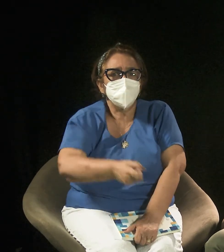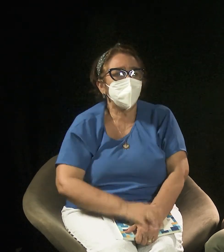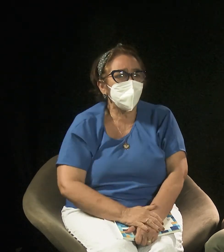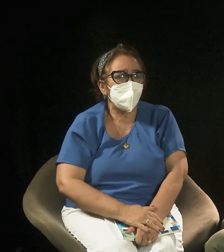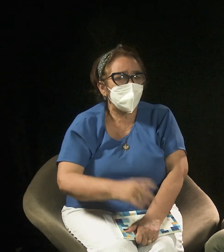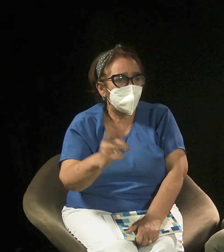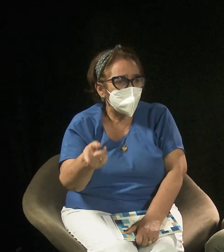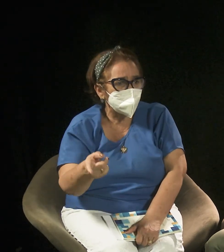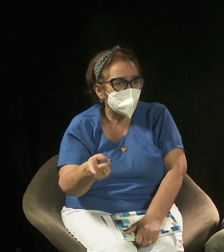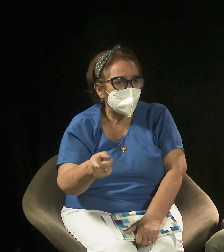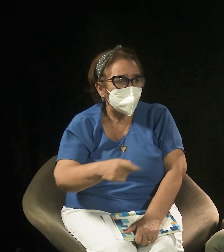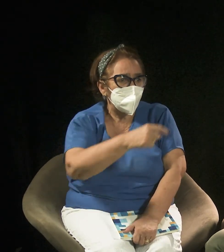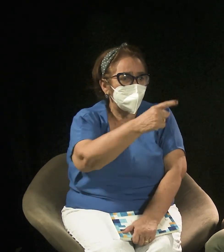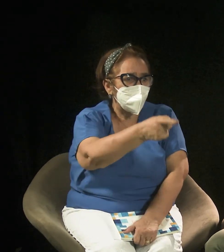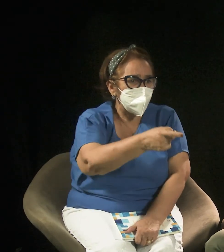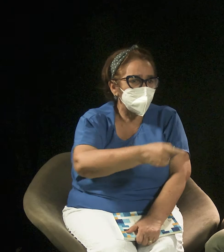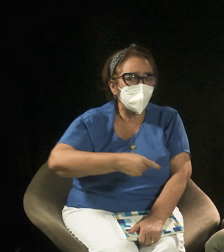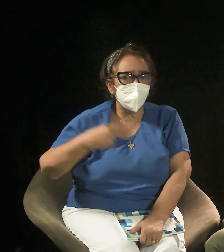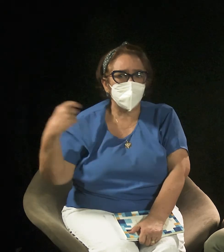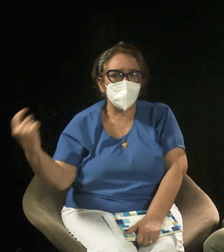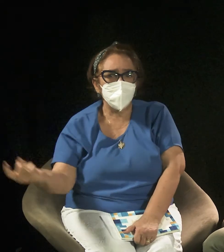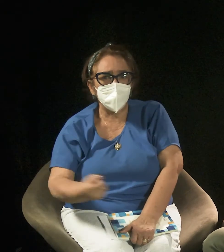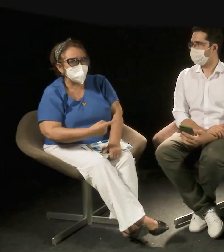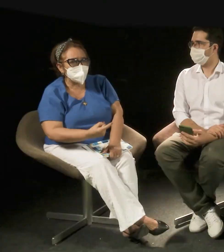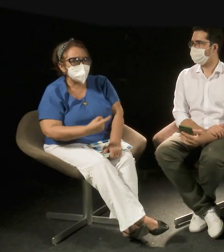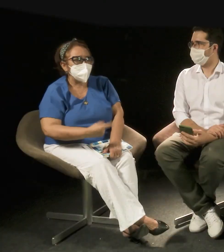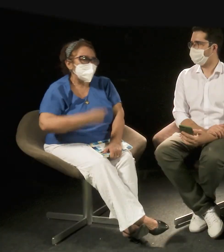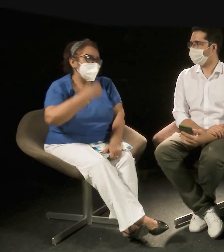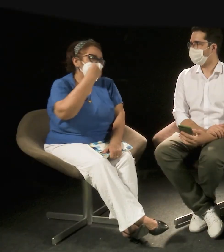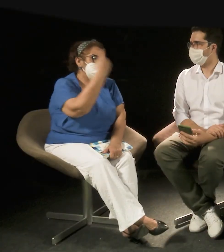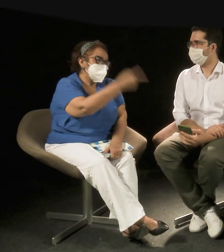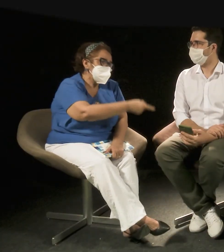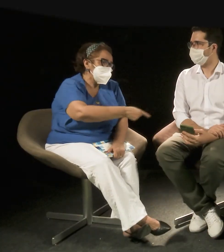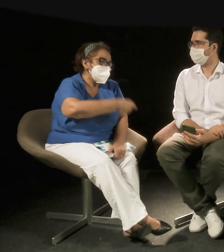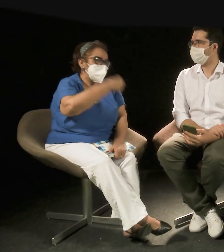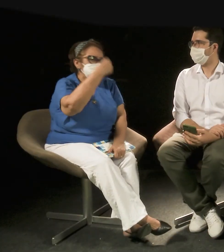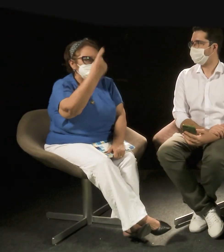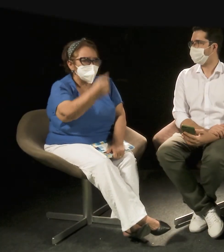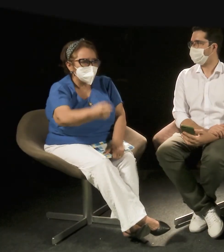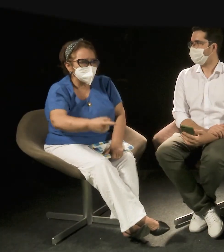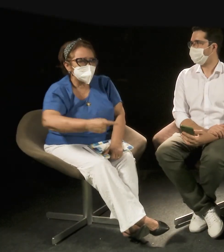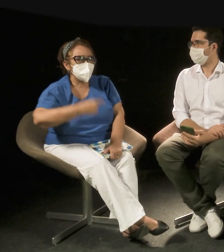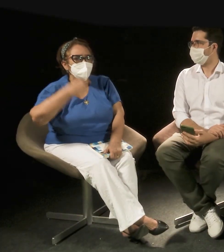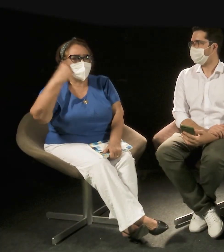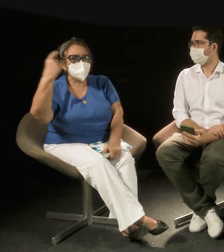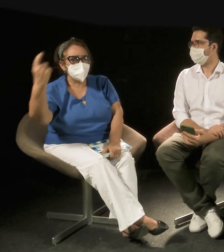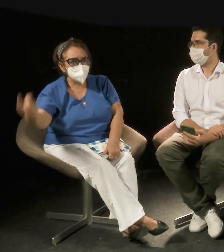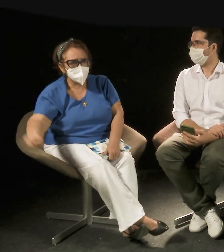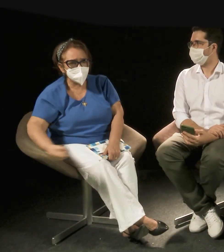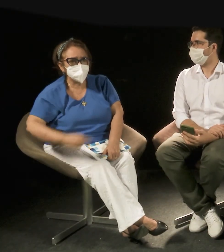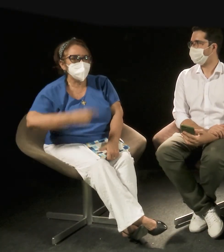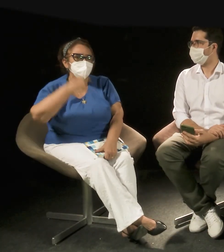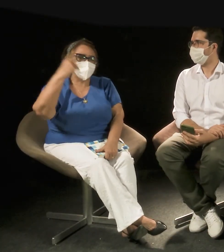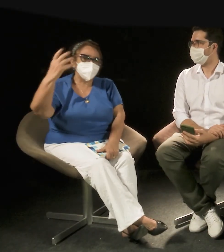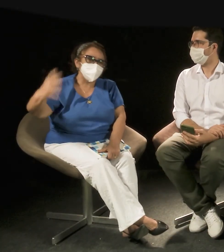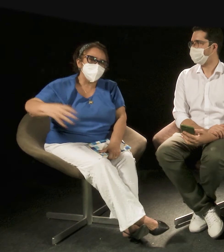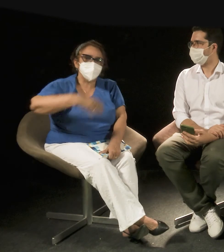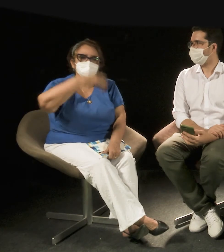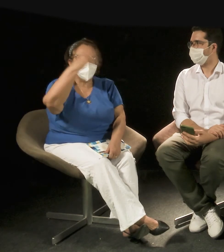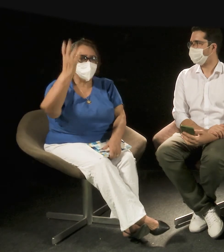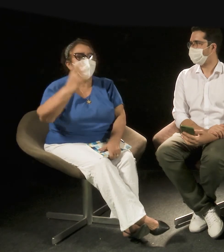onde eu posso atuar? É na minha sala? É na minha escola? É no meu bairro? Eu enquanto médico, onde é que eu posso atuar? Eu